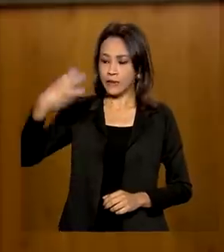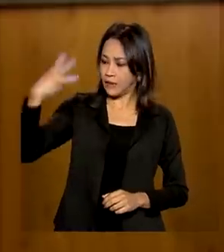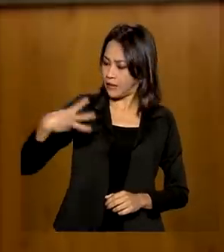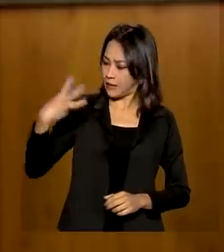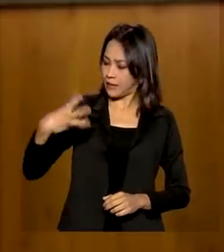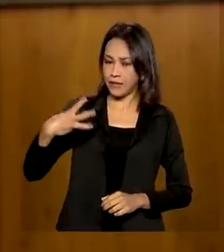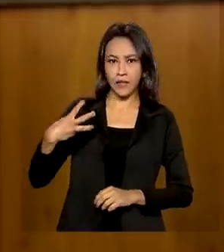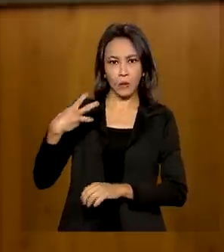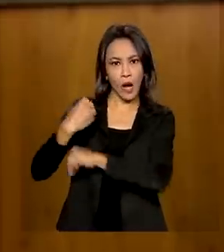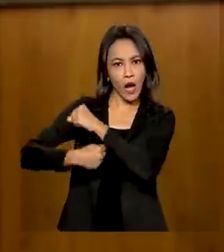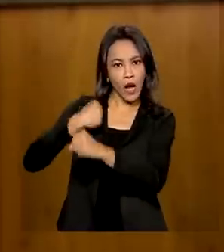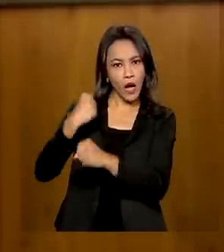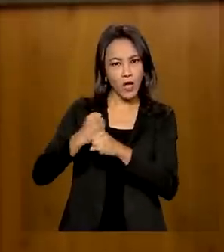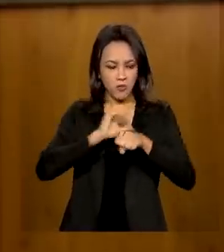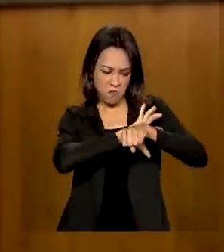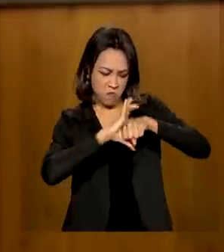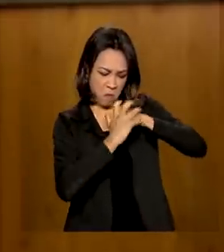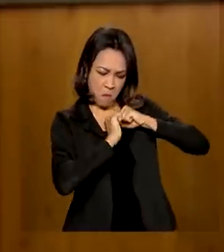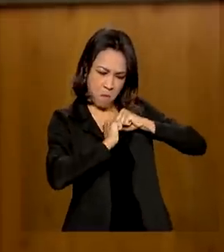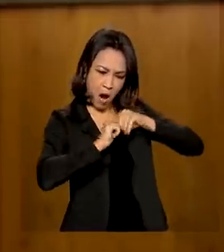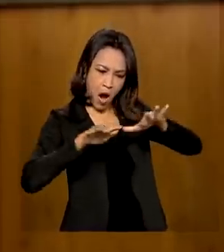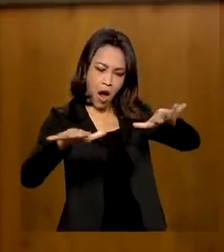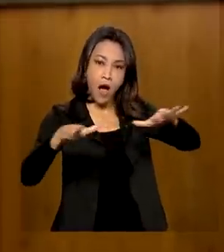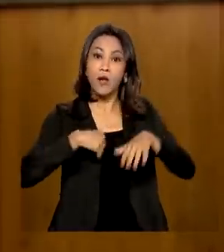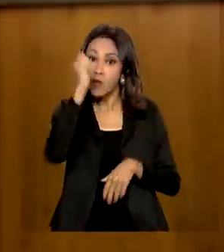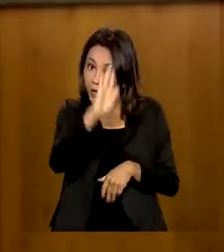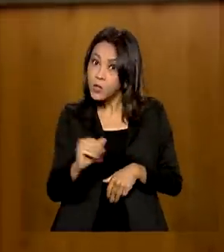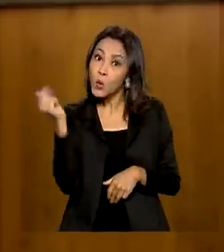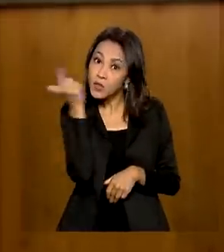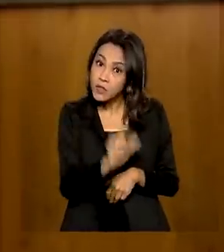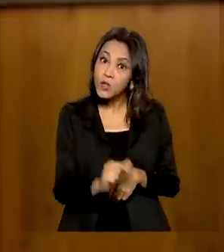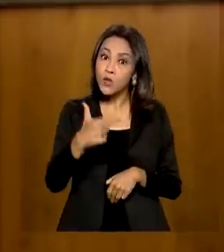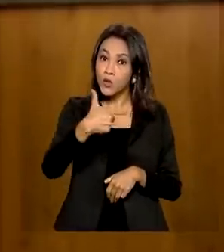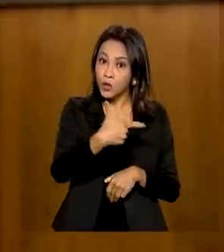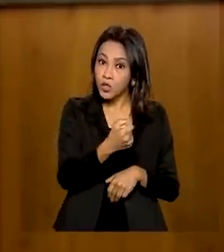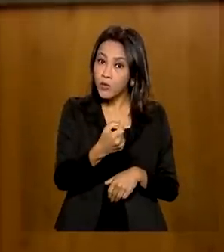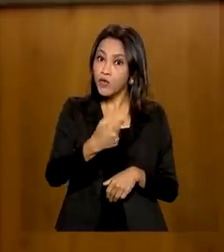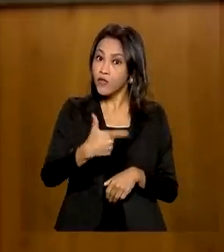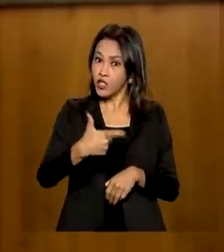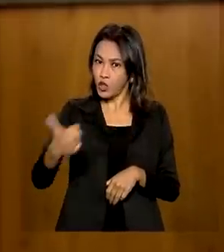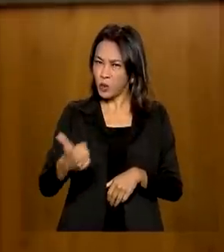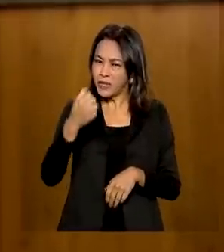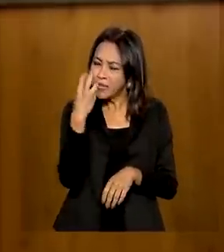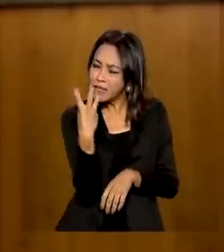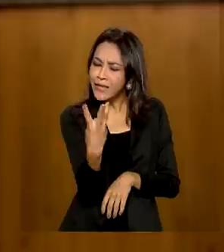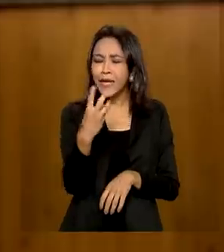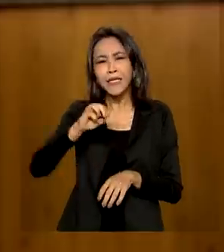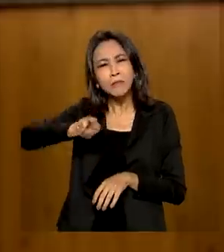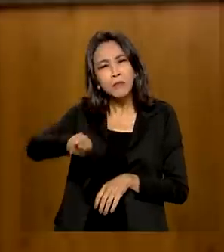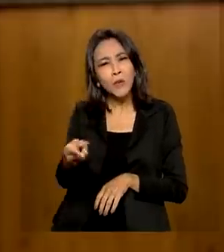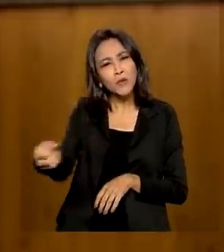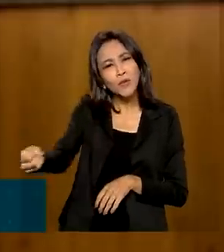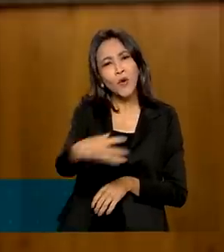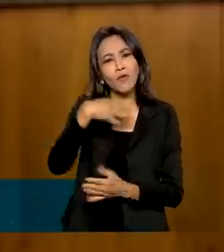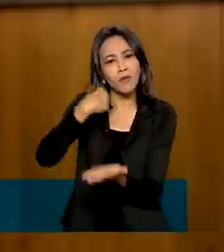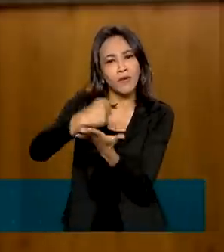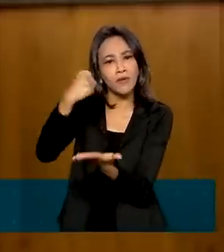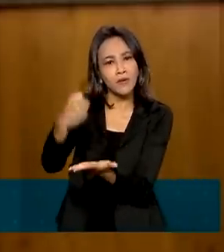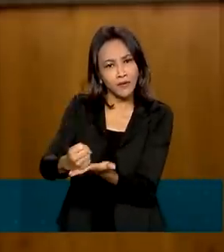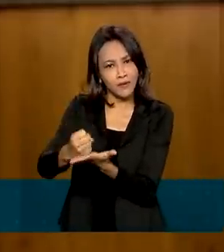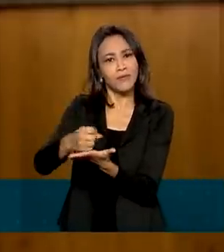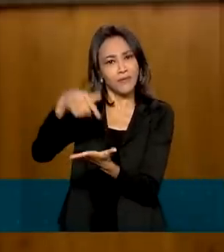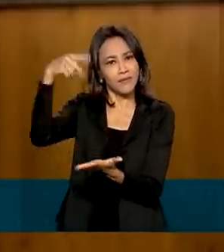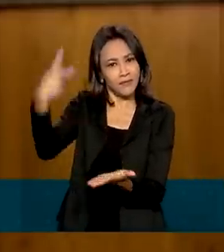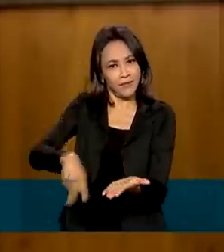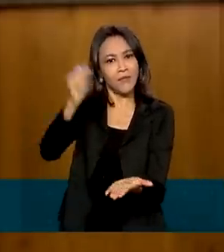da pandemia e, mesmo assim, o Brasil conseguiu fechar 2021 com quase 3 milhões de novos empregos criados,